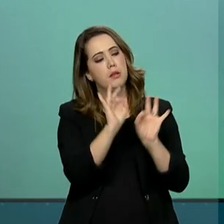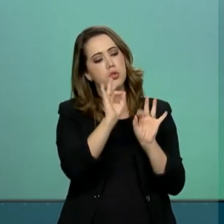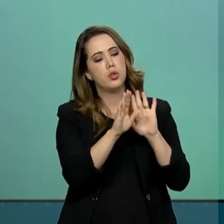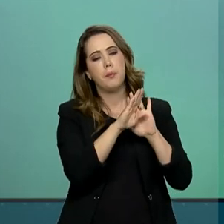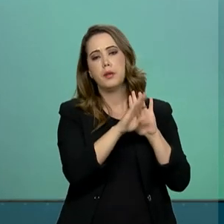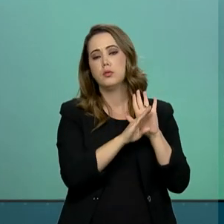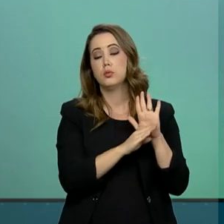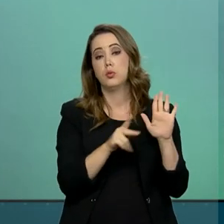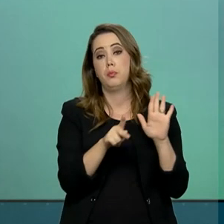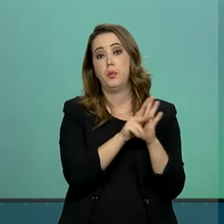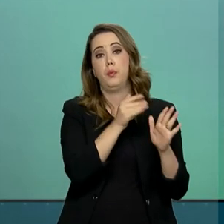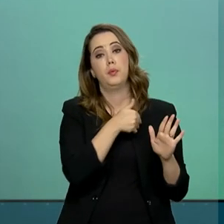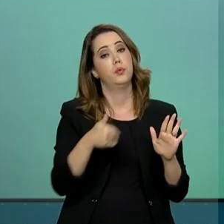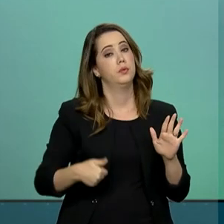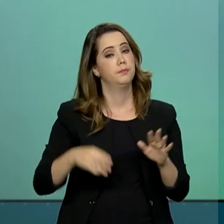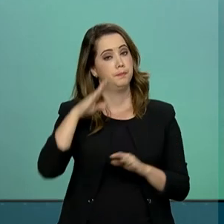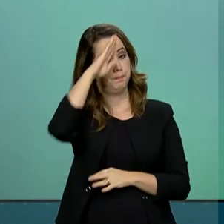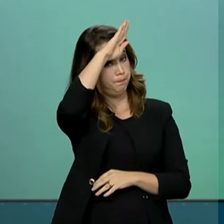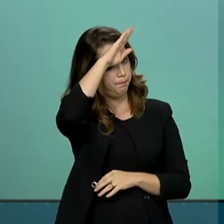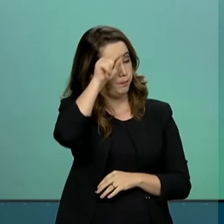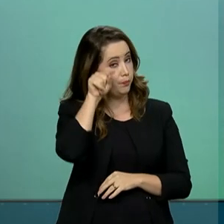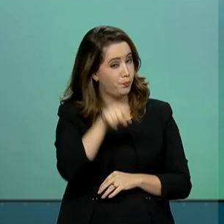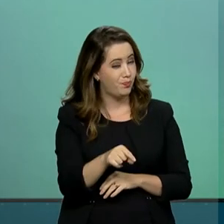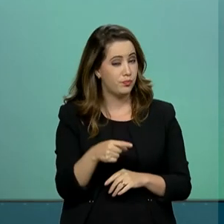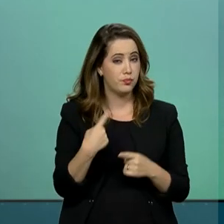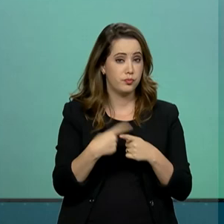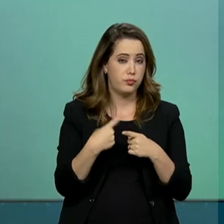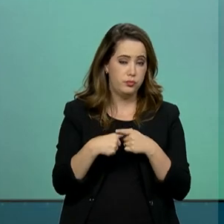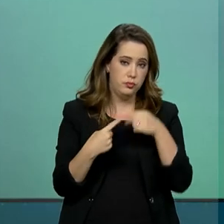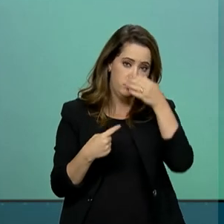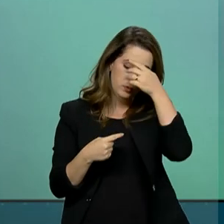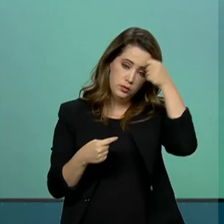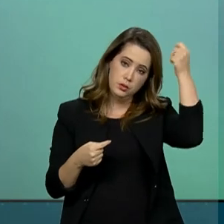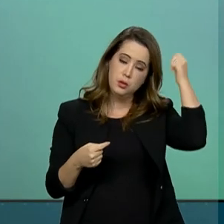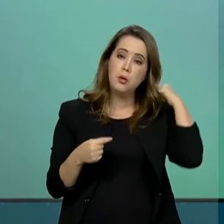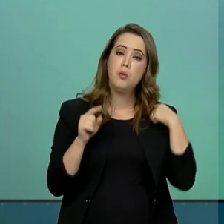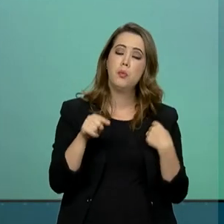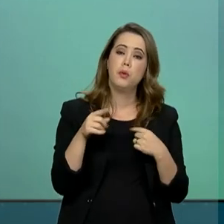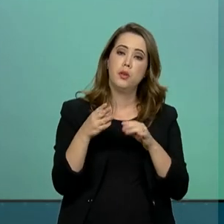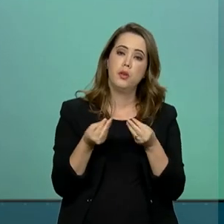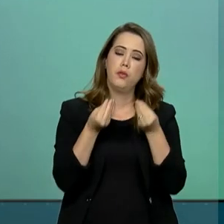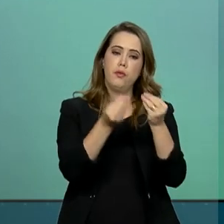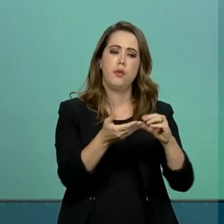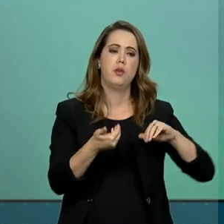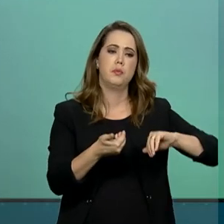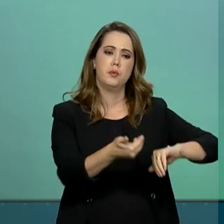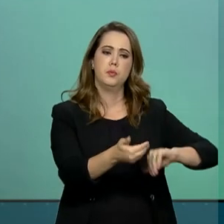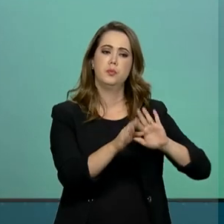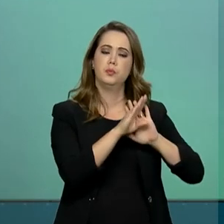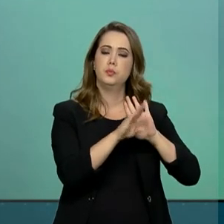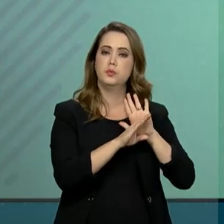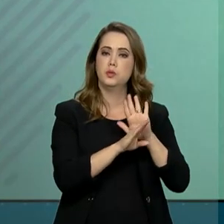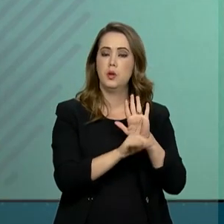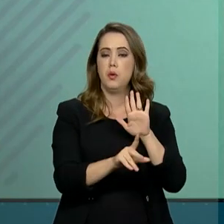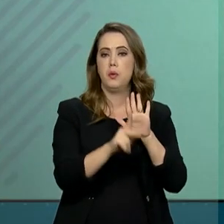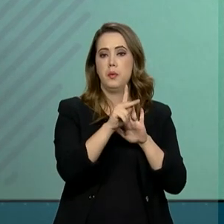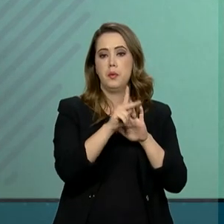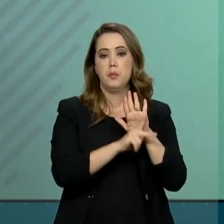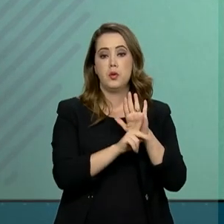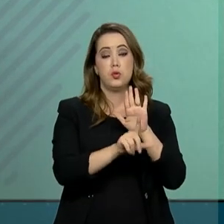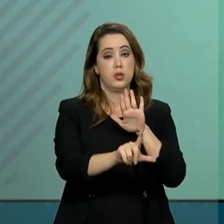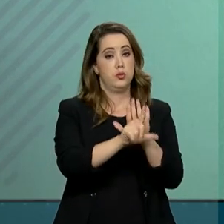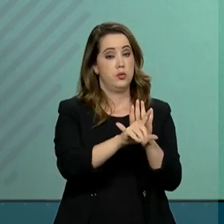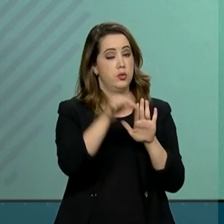bolsonaro e isso ficou caracterizado com o encaminhamento ao congresso do projeto de lei anti crime